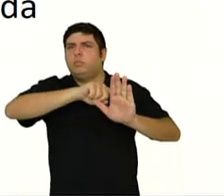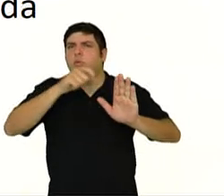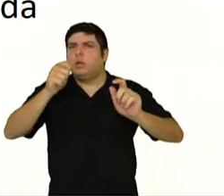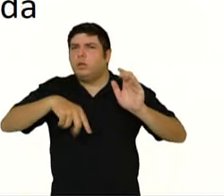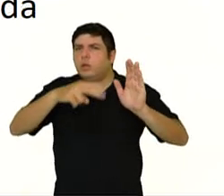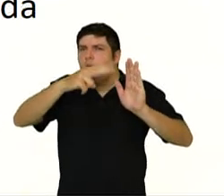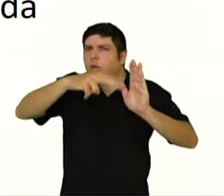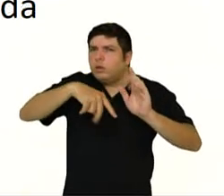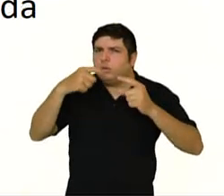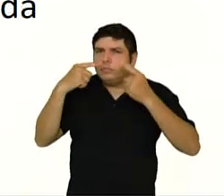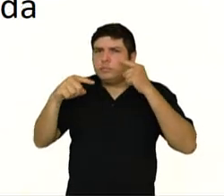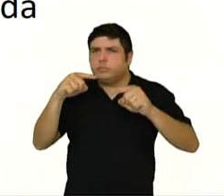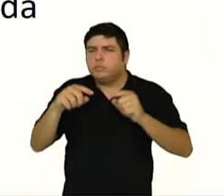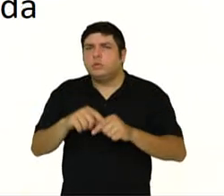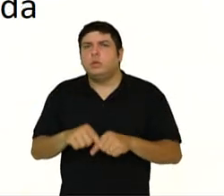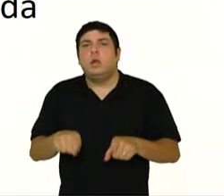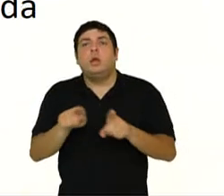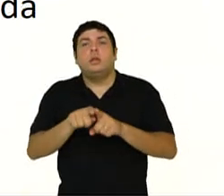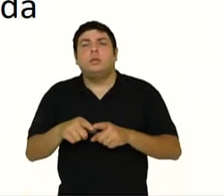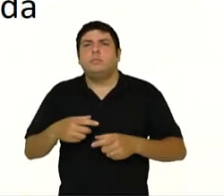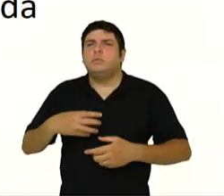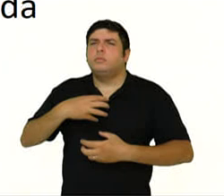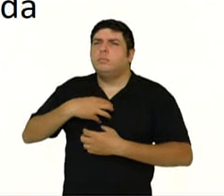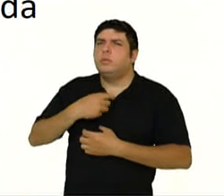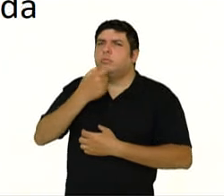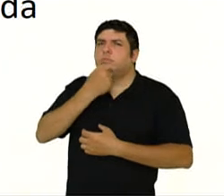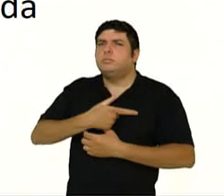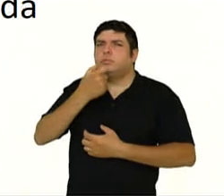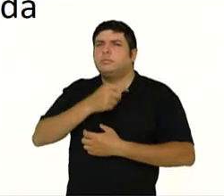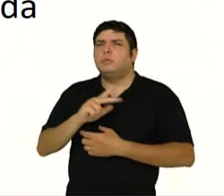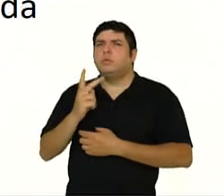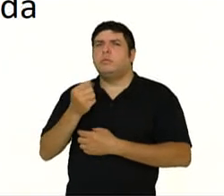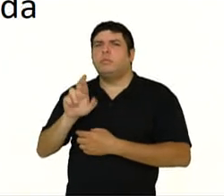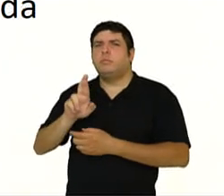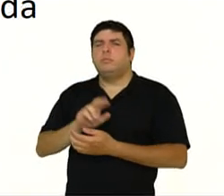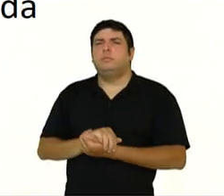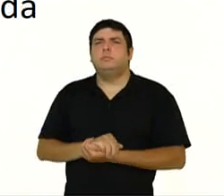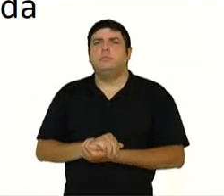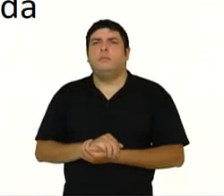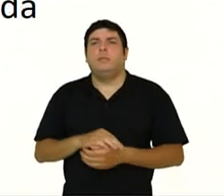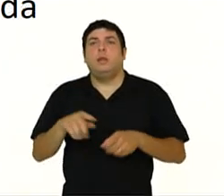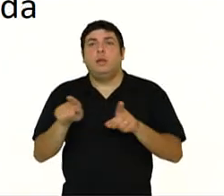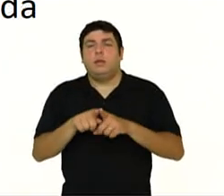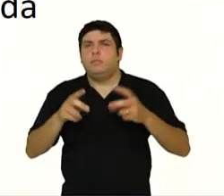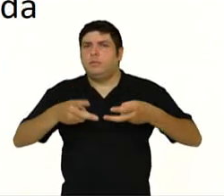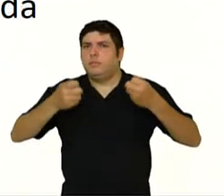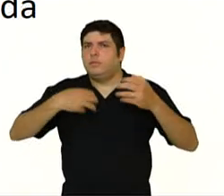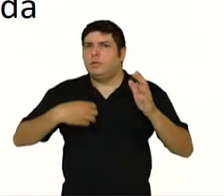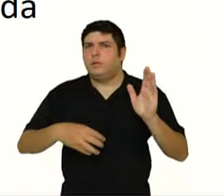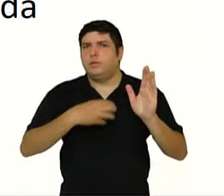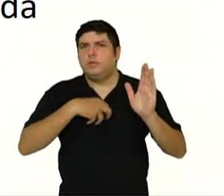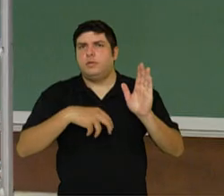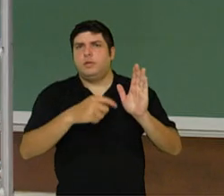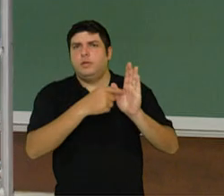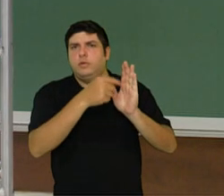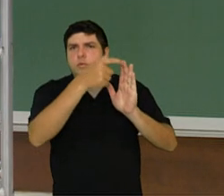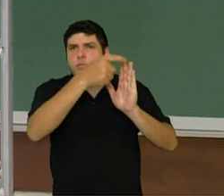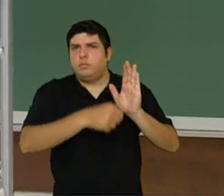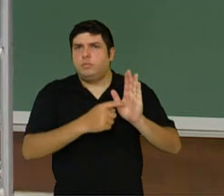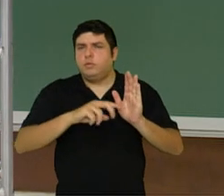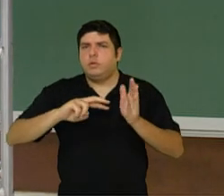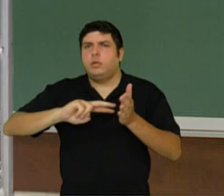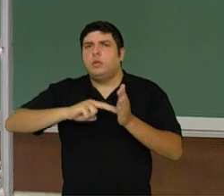descobrir. Identificamos efeitos de humor em textos variados. Reconhecemos o efeito de sentido decorrente da escolha